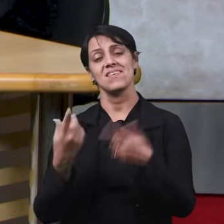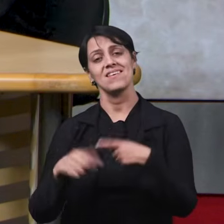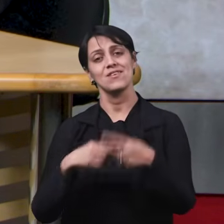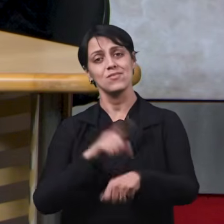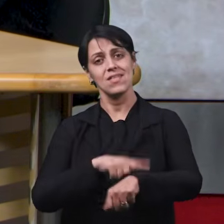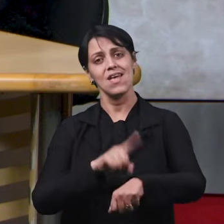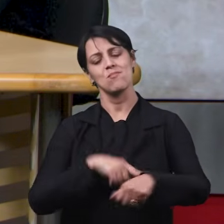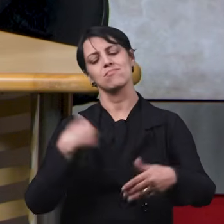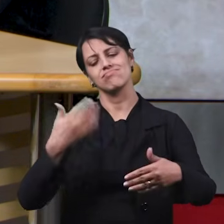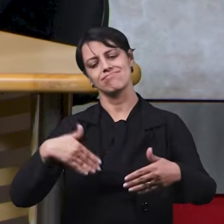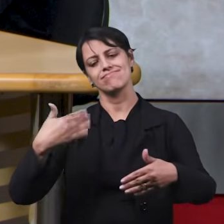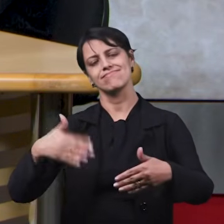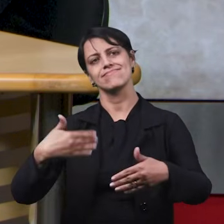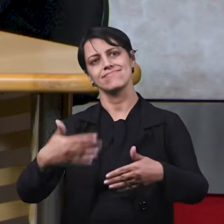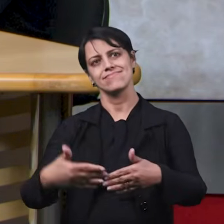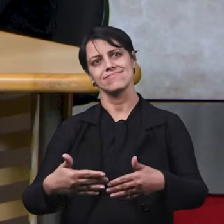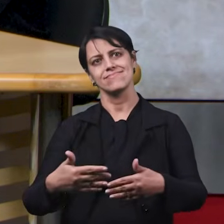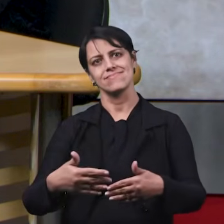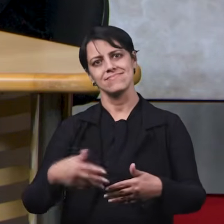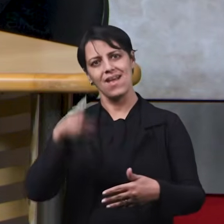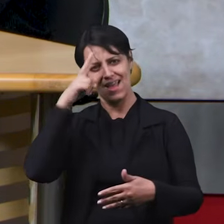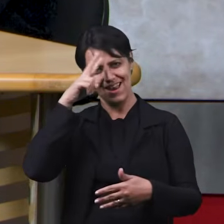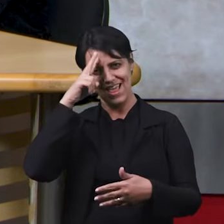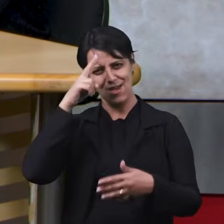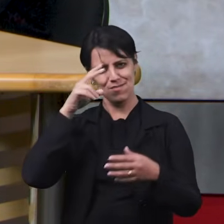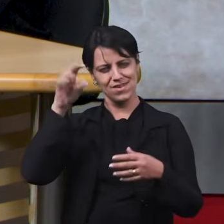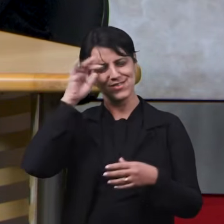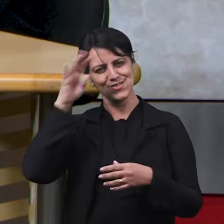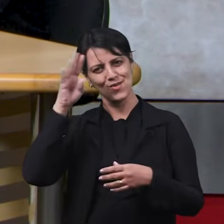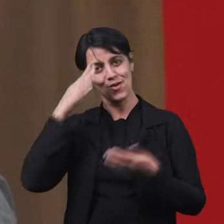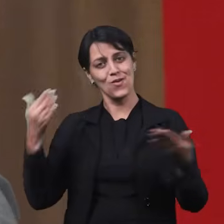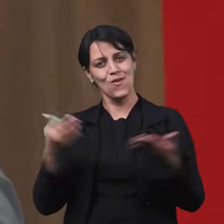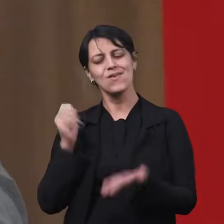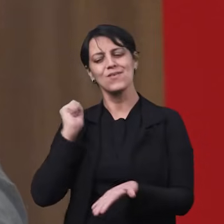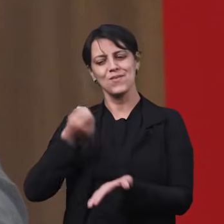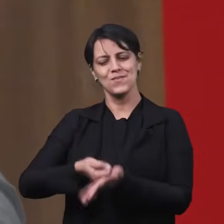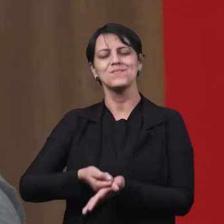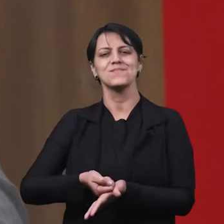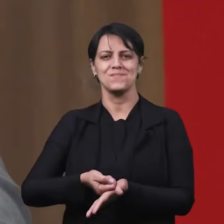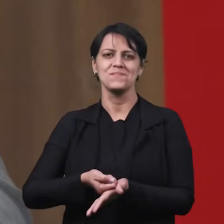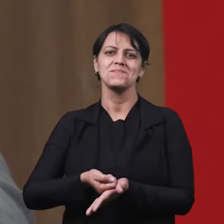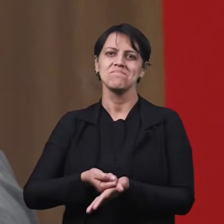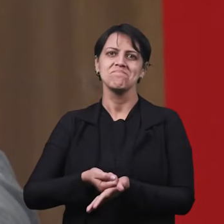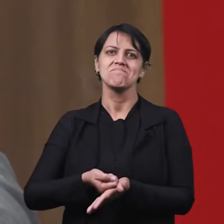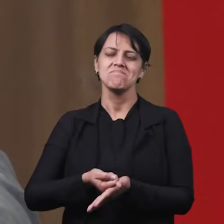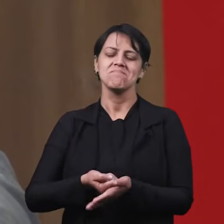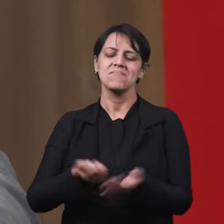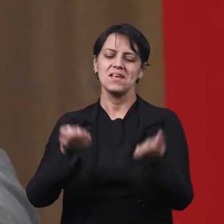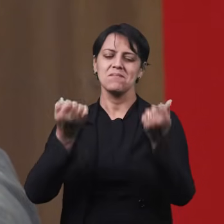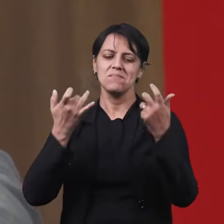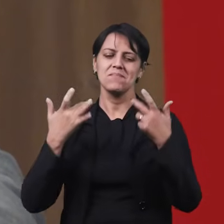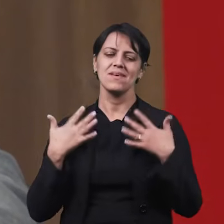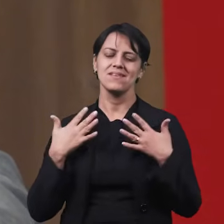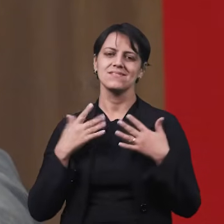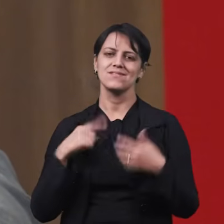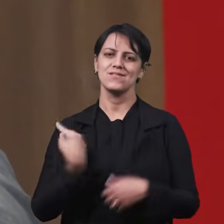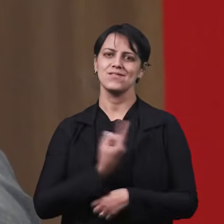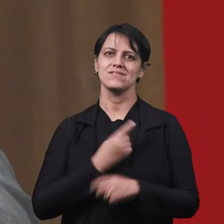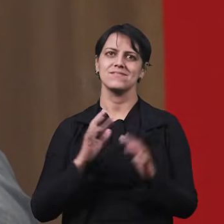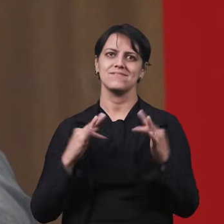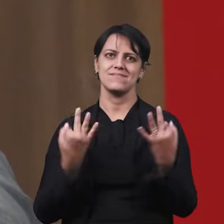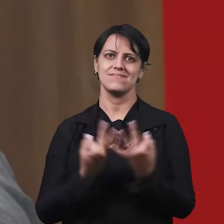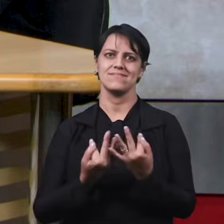passou e a segunda parte daqueles sonhos iniciais, né, estão se cumprindo no tempo de hoje. E isso tem sido uma bênção para nossa